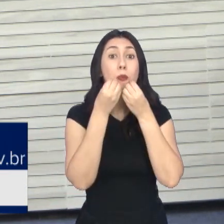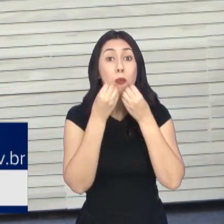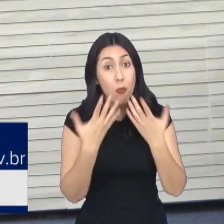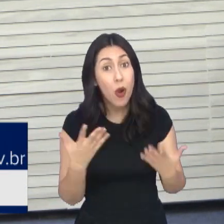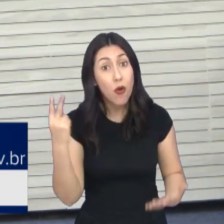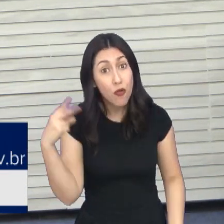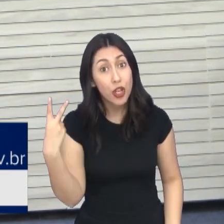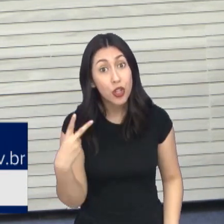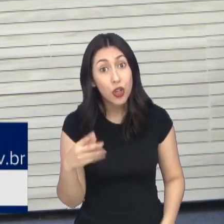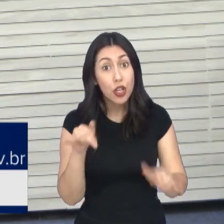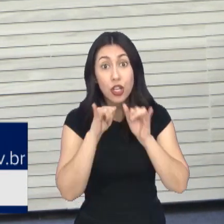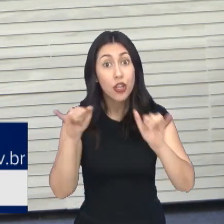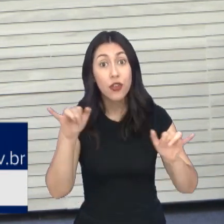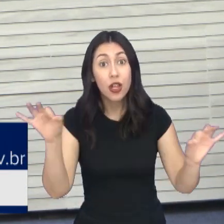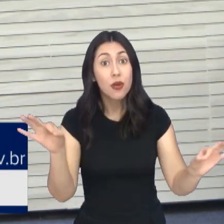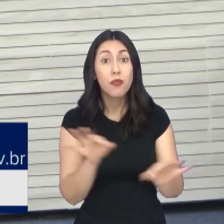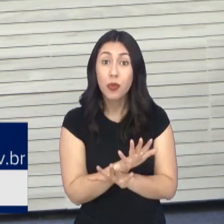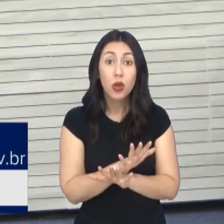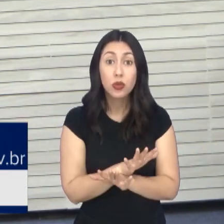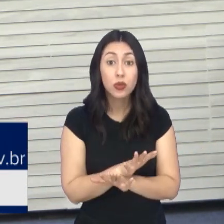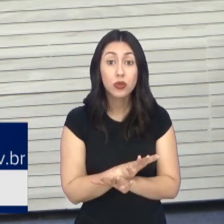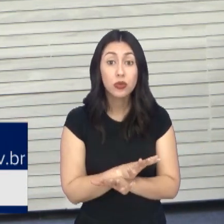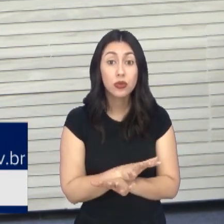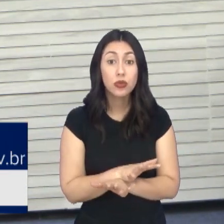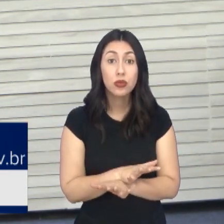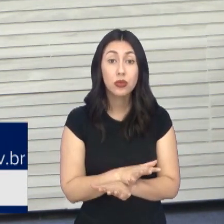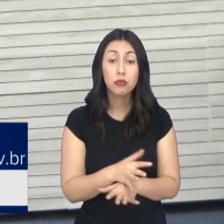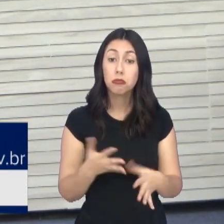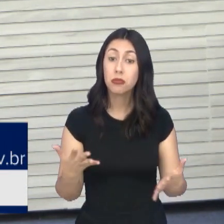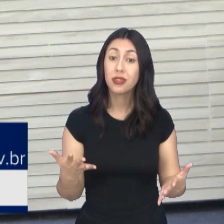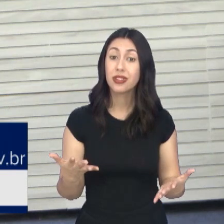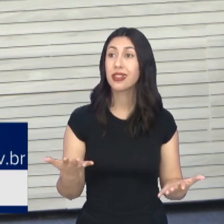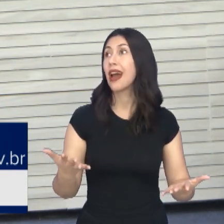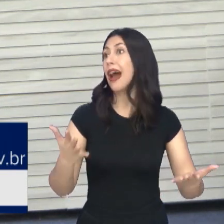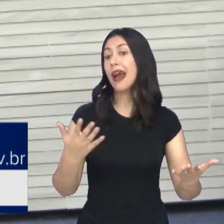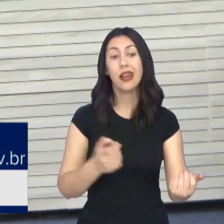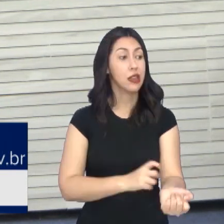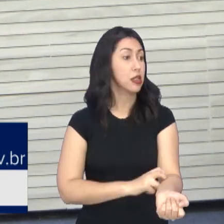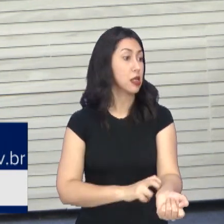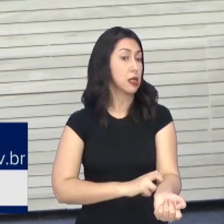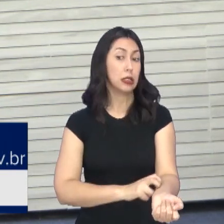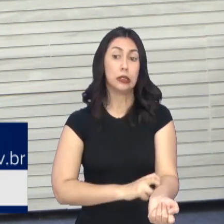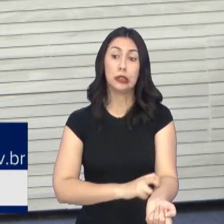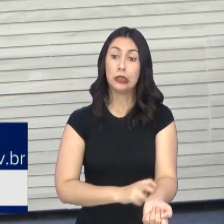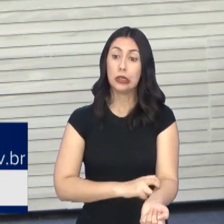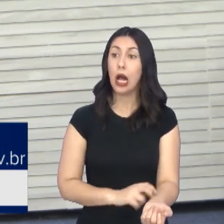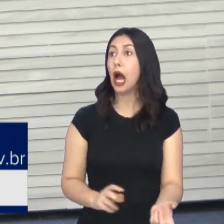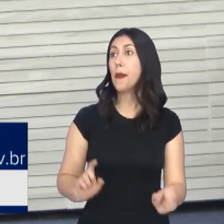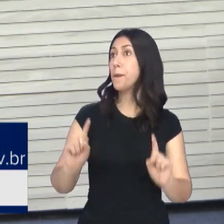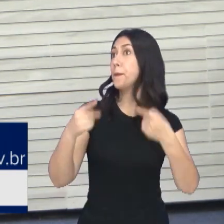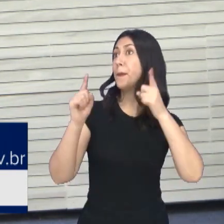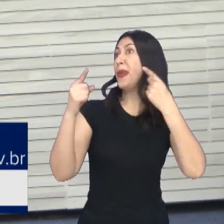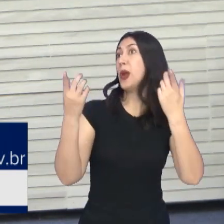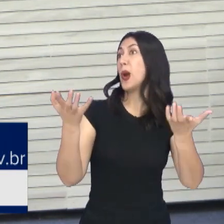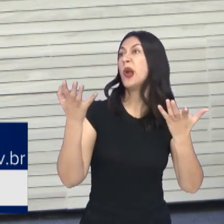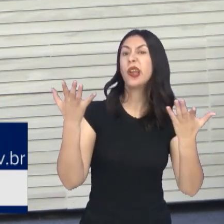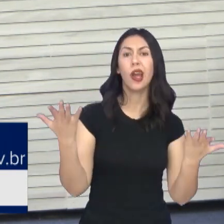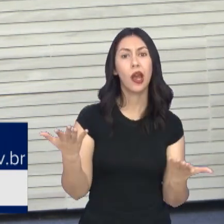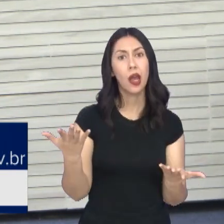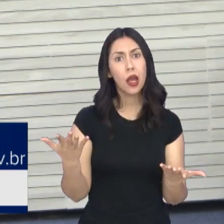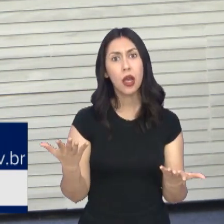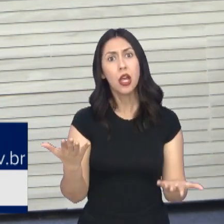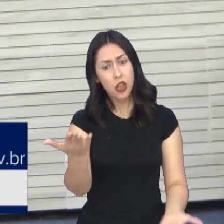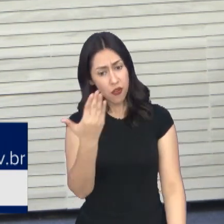vereador é aquele que fala o que tem que se falar, e não o que se quer ouvir. É que dá raiva o presidente falar do quanto pior é melhor. Então, alguém, vamos falar